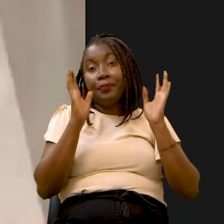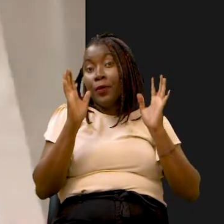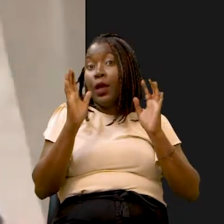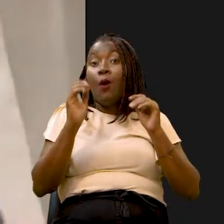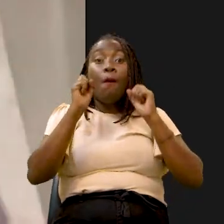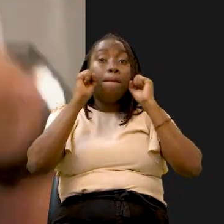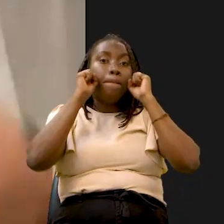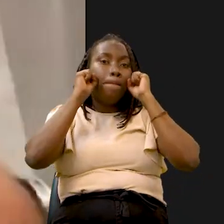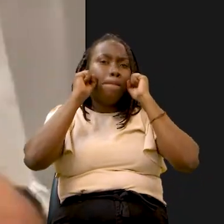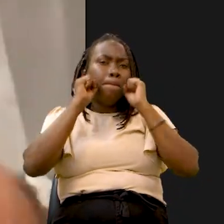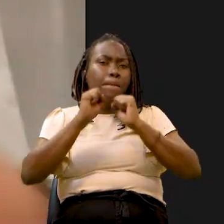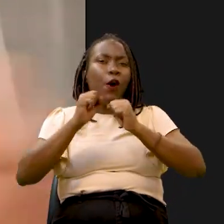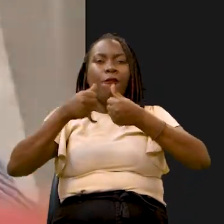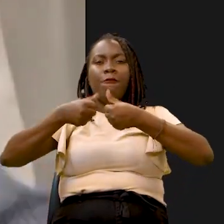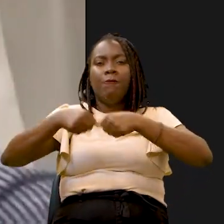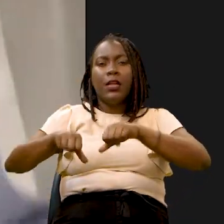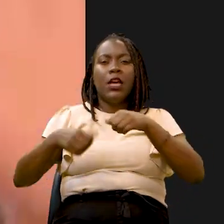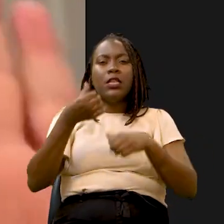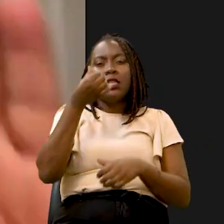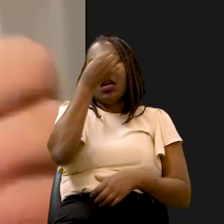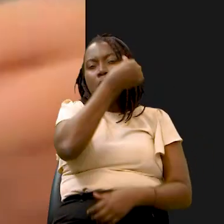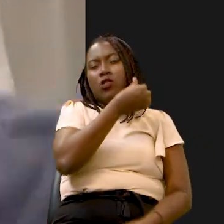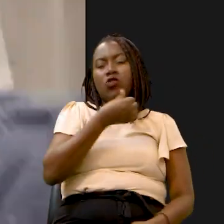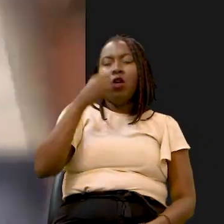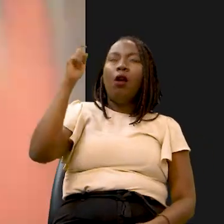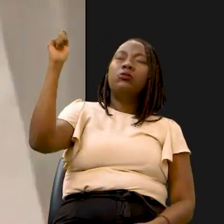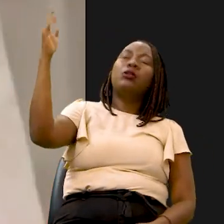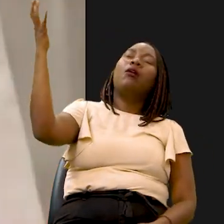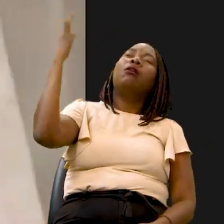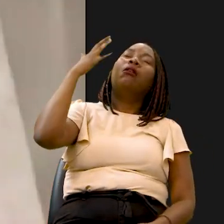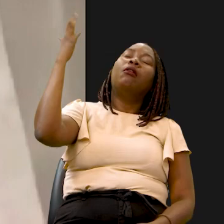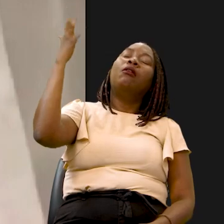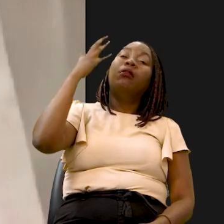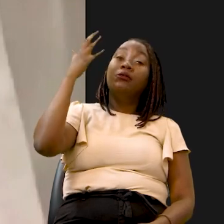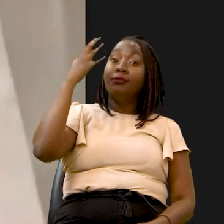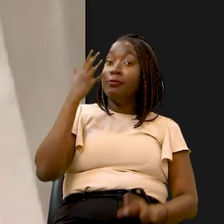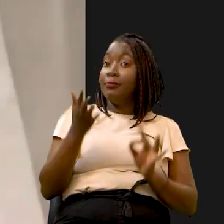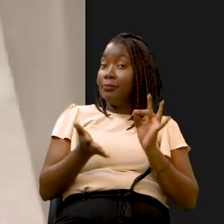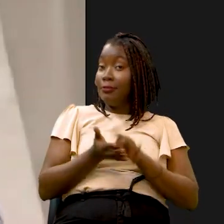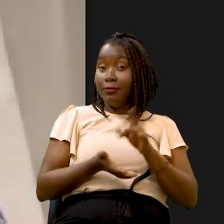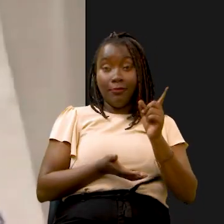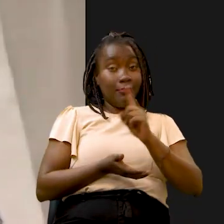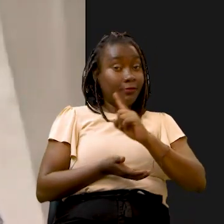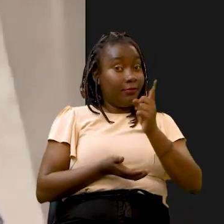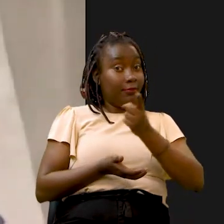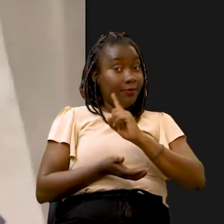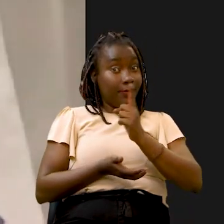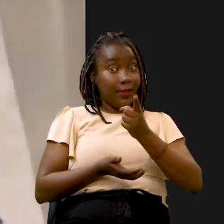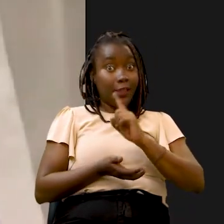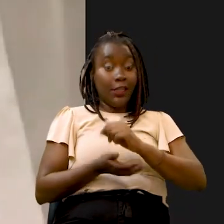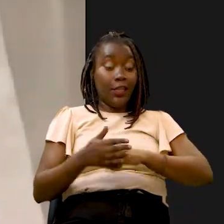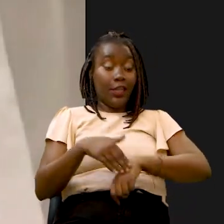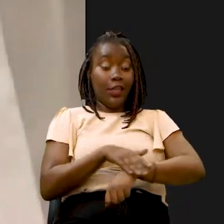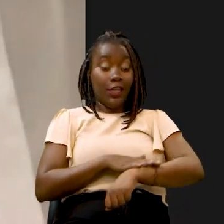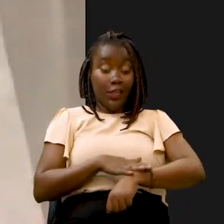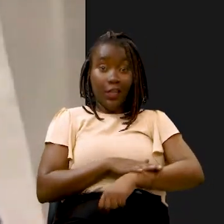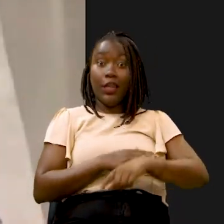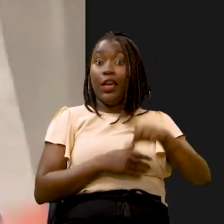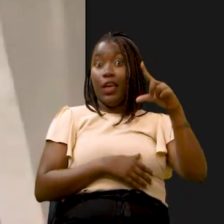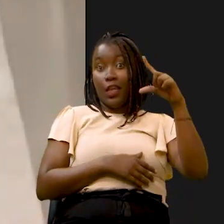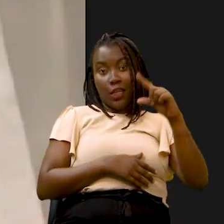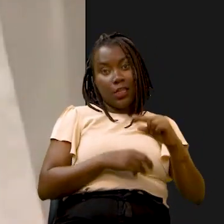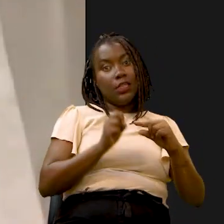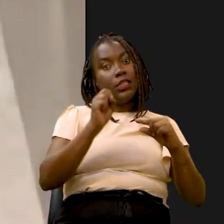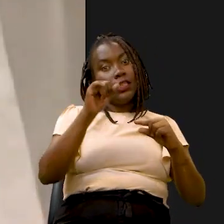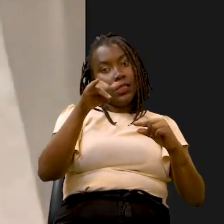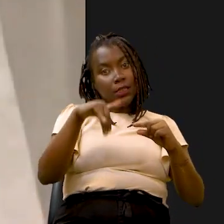70, enfim, né? Então, pode-se ficar 6 horas no sol, né? Na verdade, não, né? O